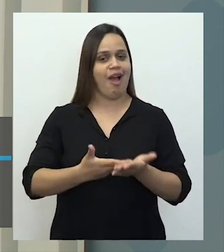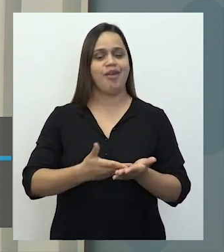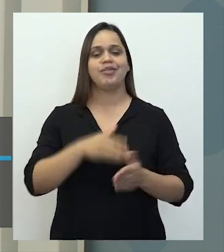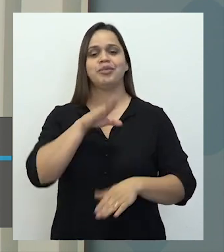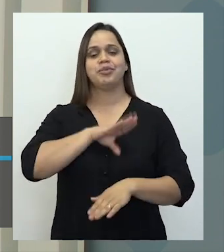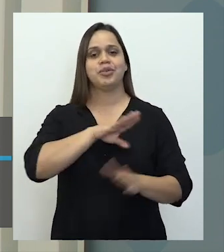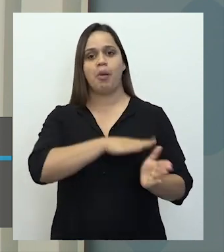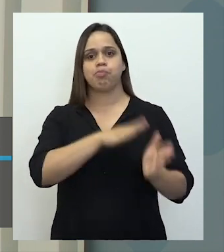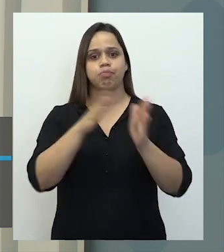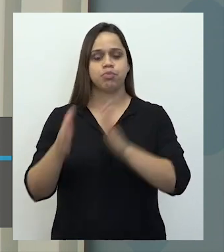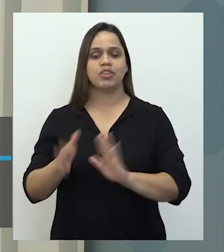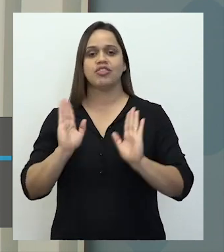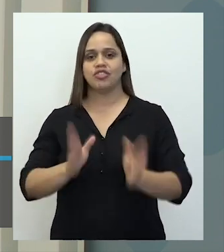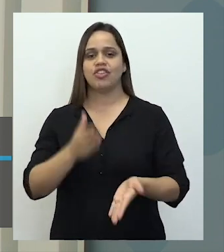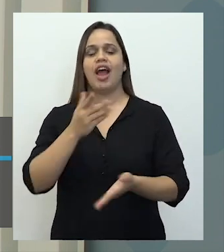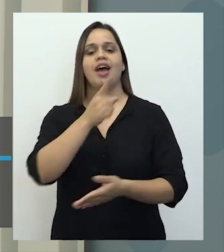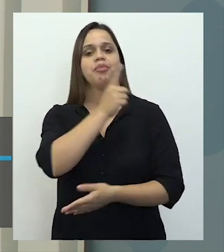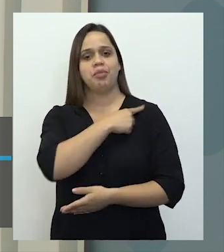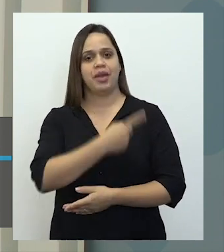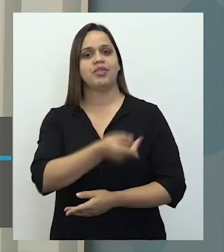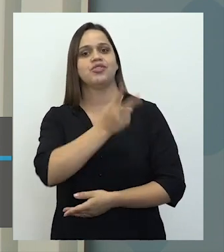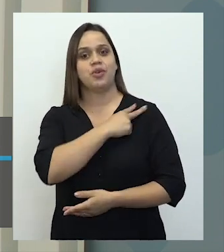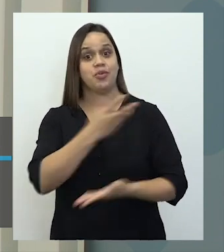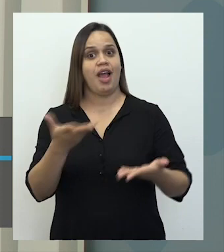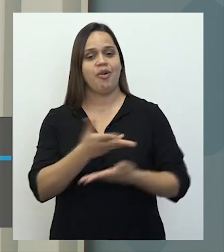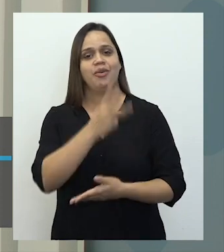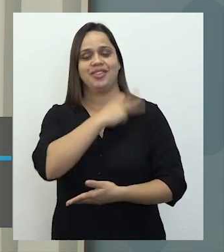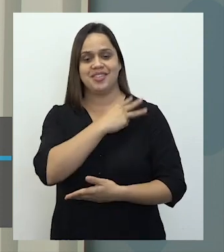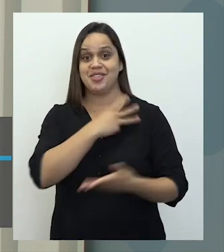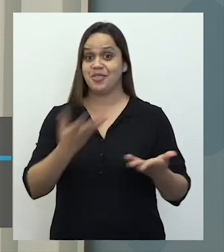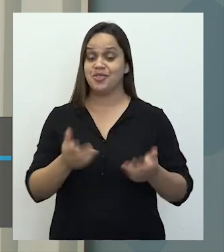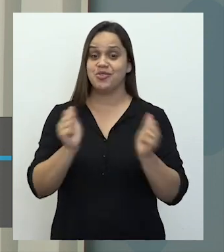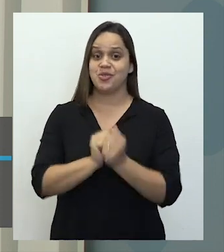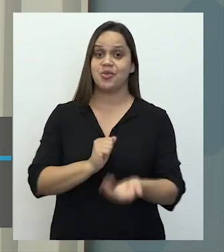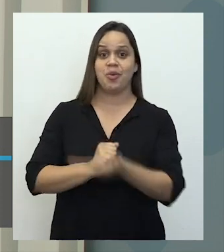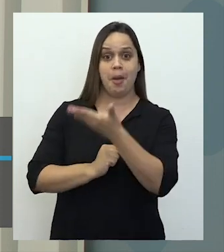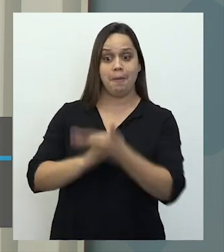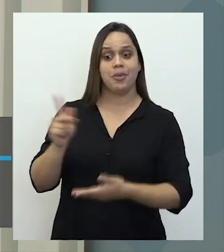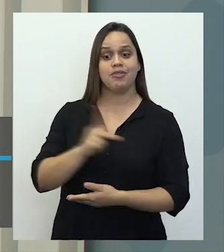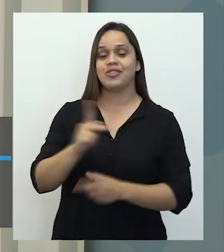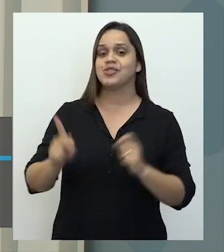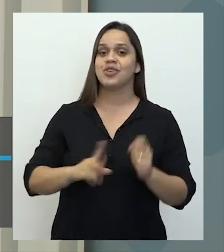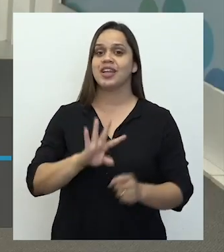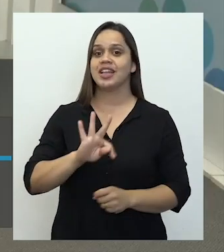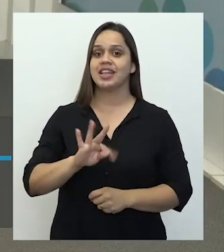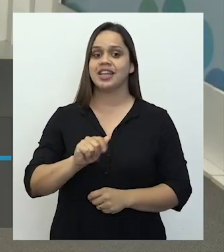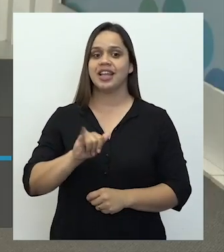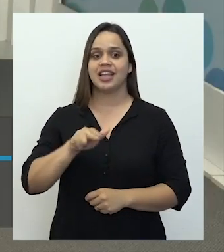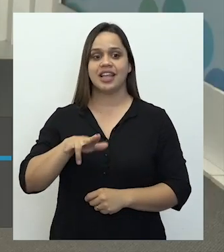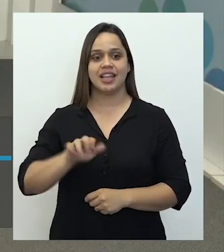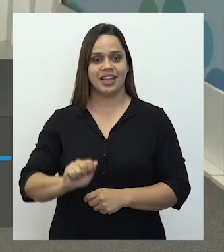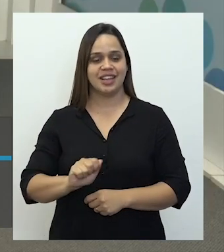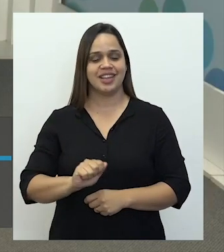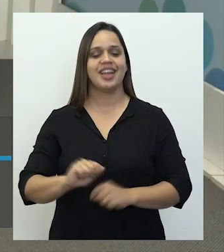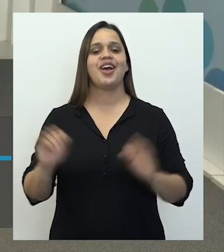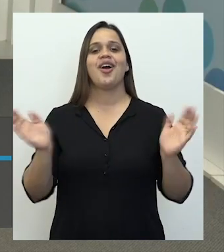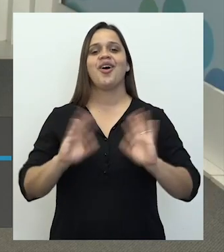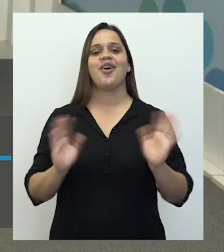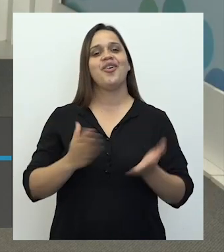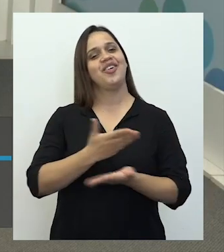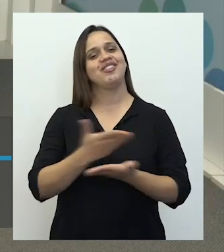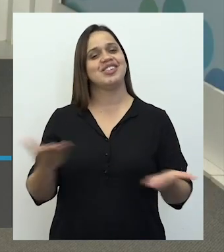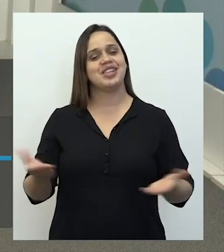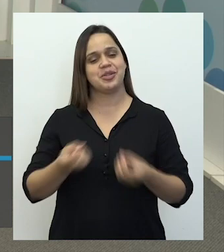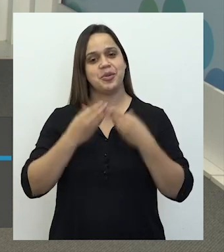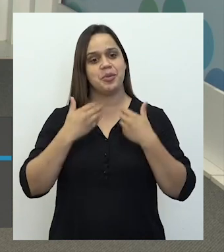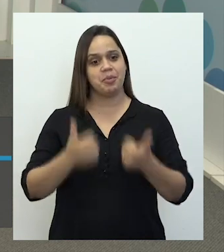Já estamos maratonando a primeira série, a segunda série, agora a terceira série com a professora Tayana. Tudo bem, professora Tayana? Oi, gente, tudo